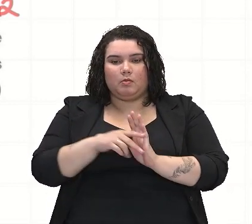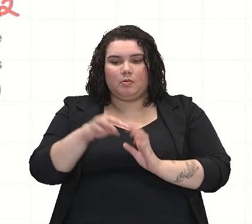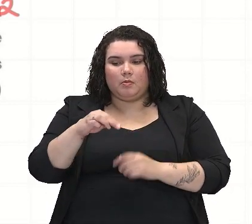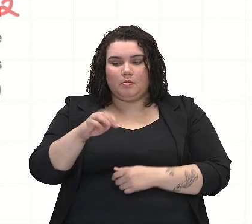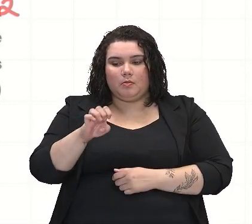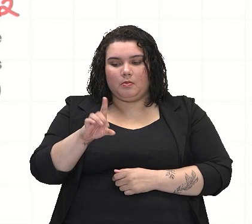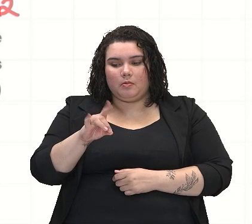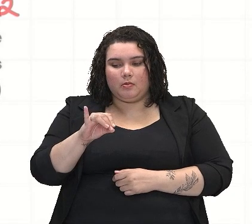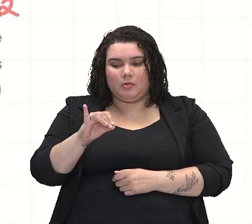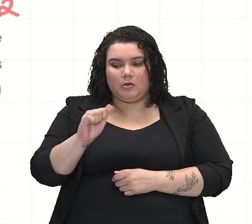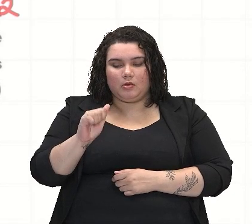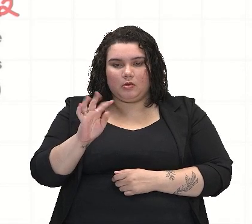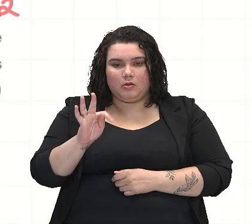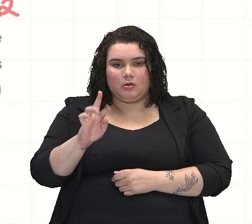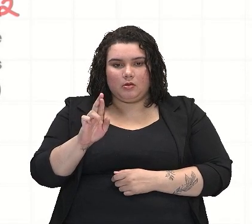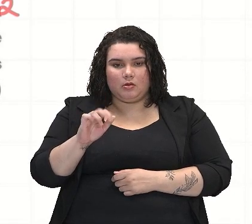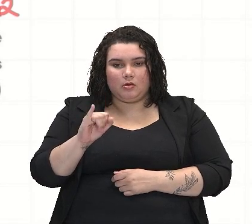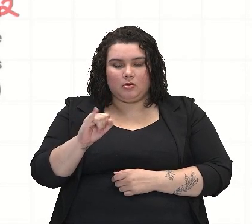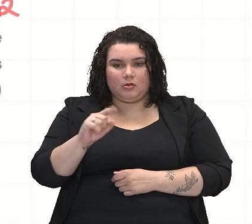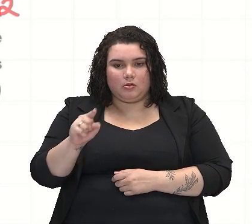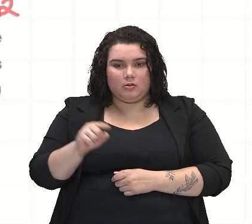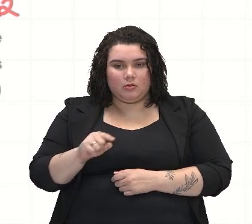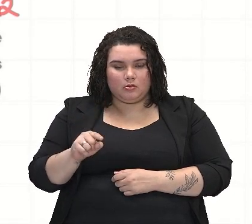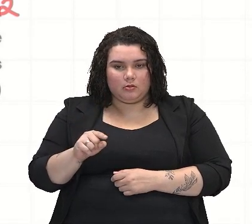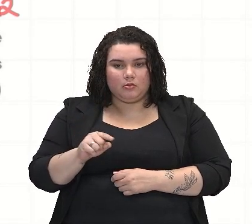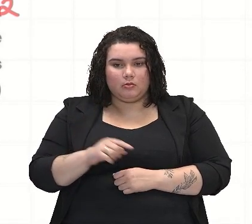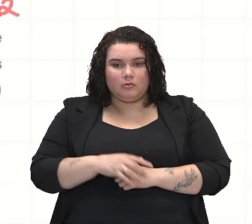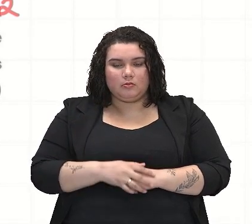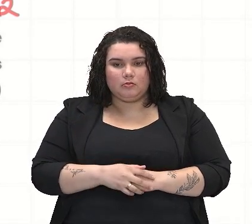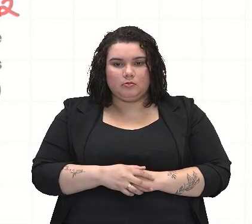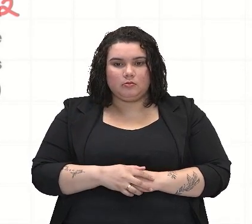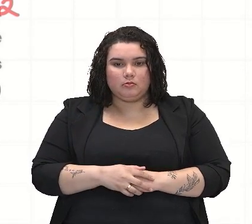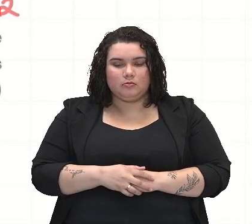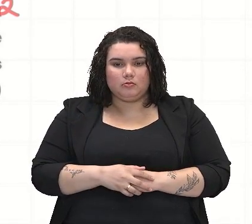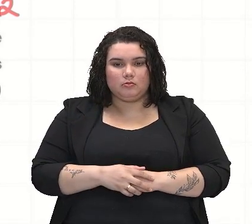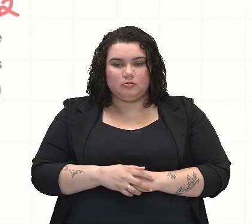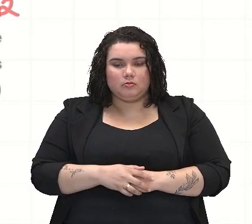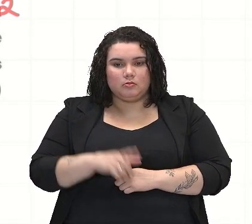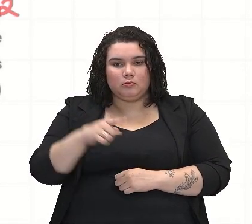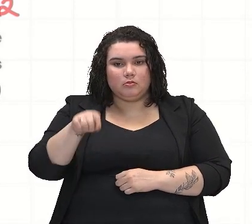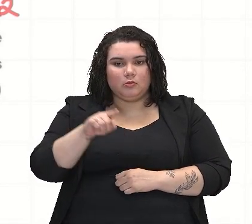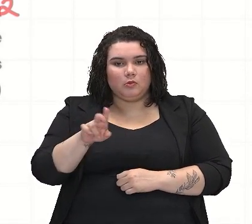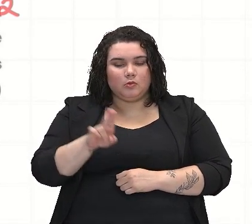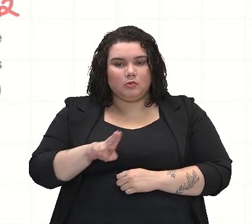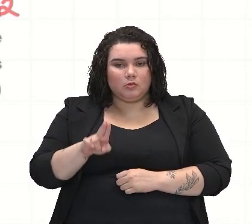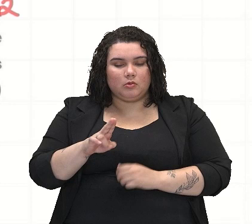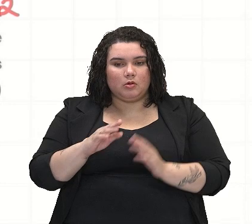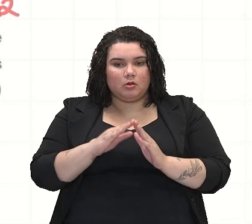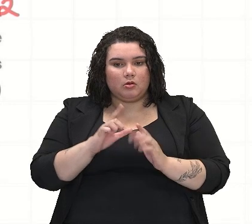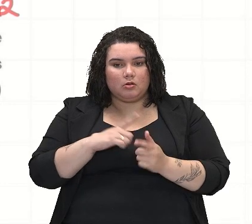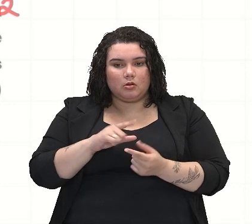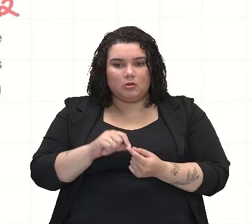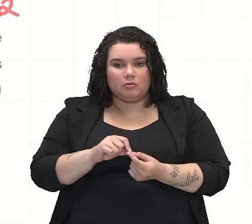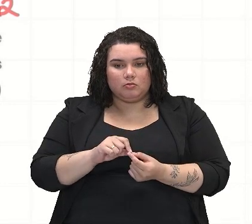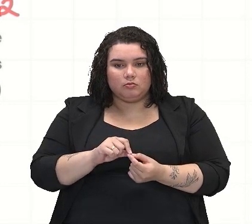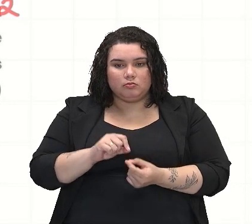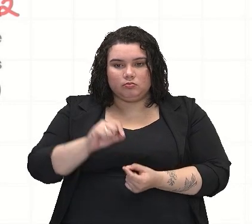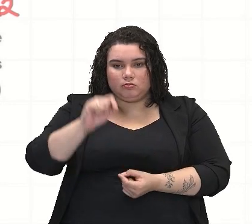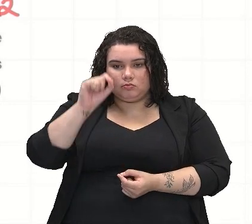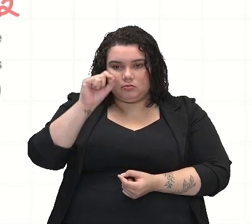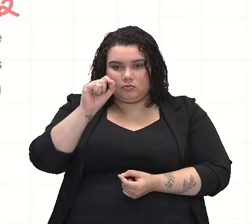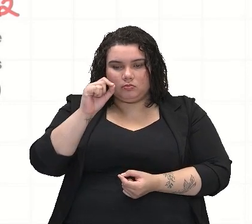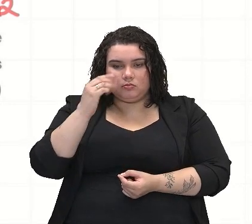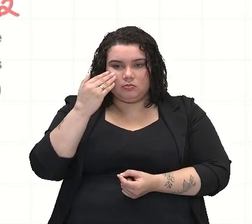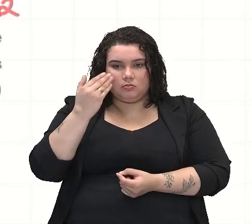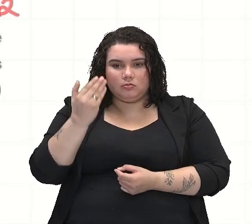mediatriz. Então, nós vamos pegar, pegando a régua, né, daí no caso, uma régua, aí você vai